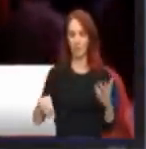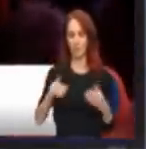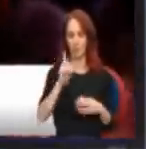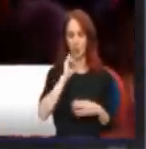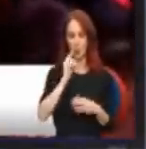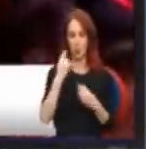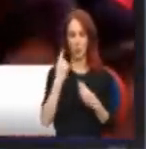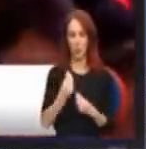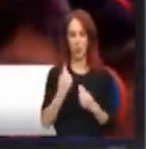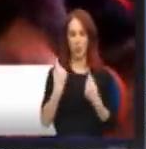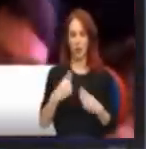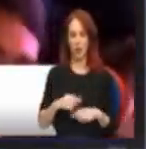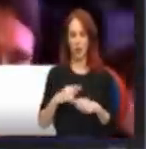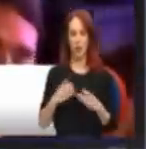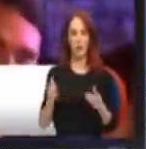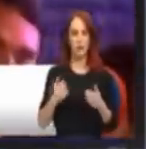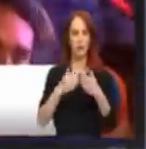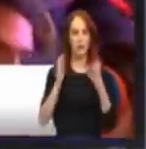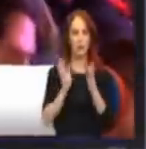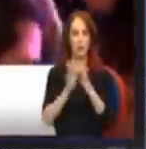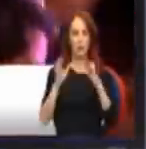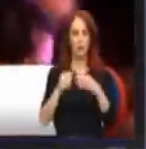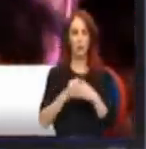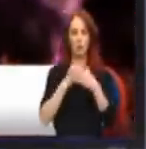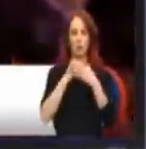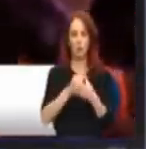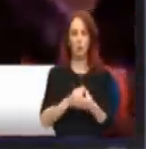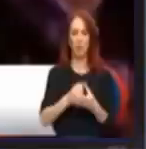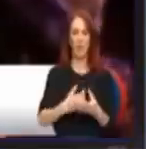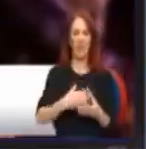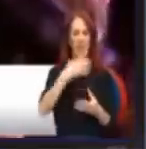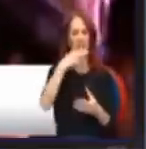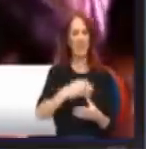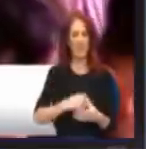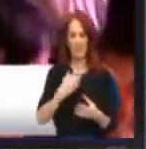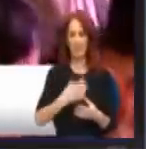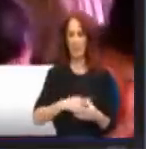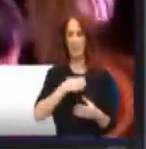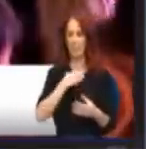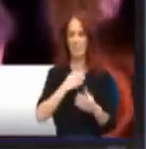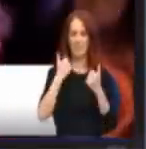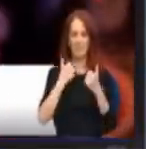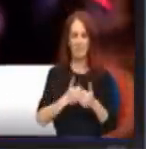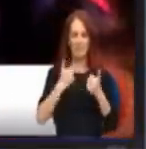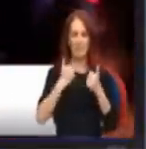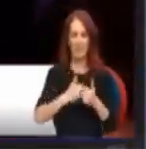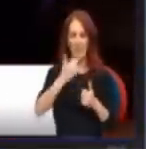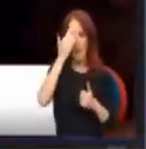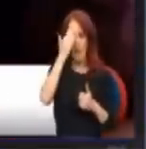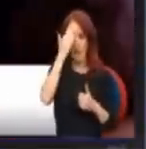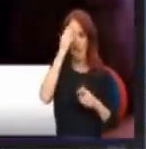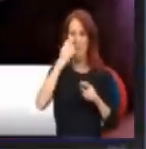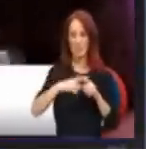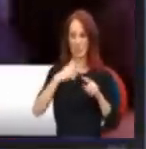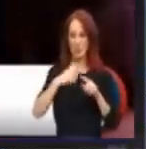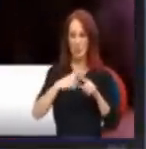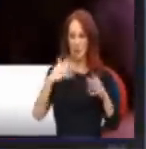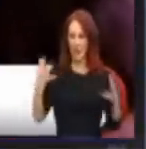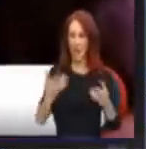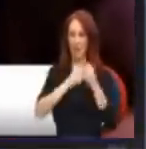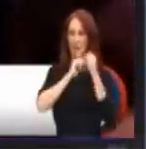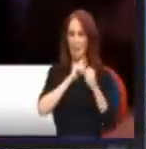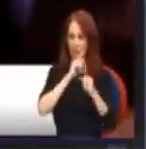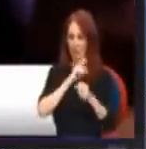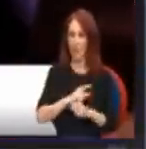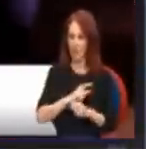Flamengo. Há uma crença generalizada nos adeptos, que se sente aqui, muito efusivos, muito crentes, que o Flamengo pode na final também reclamar mais